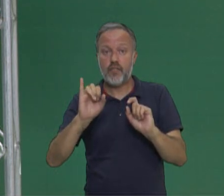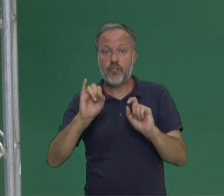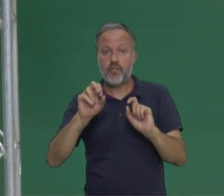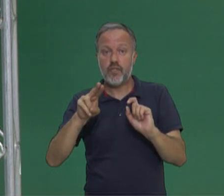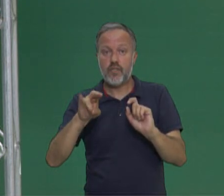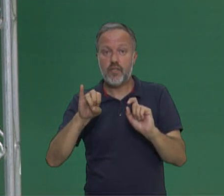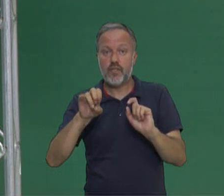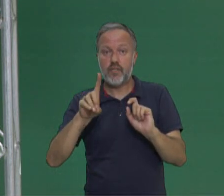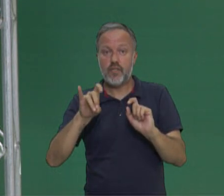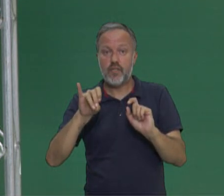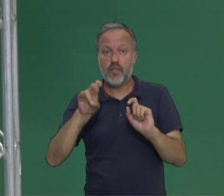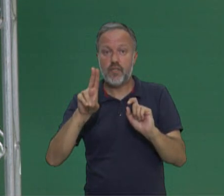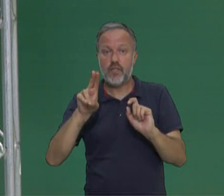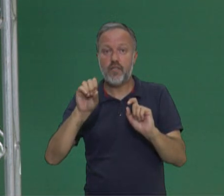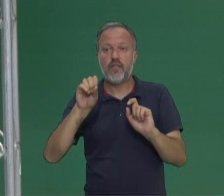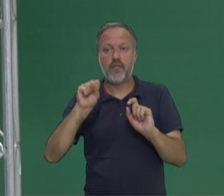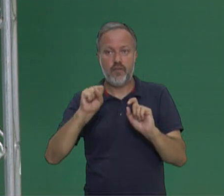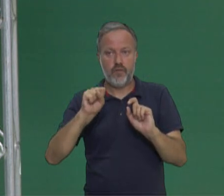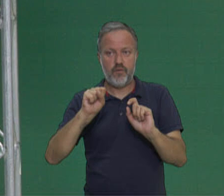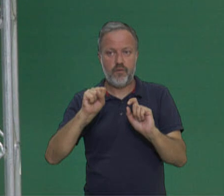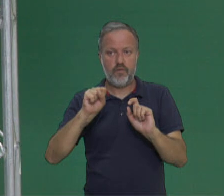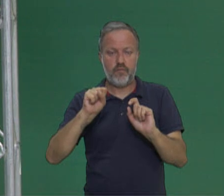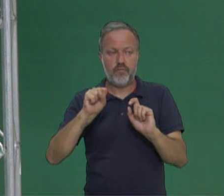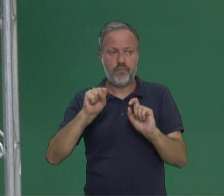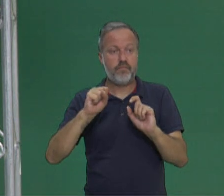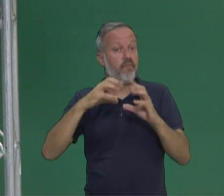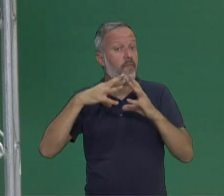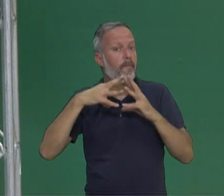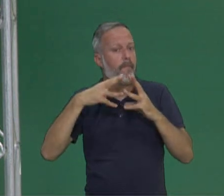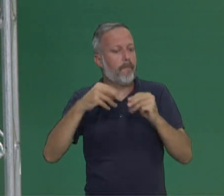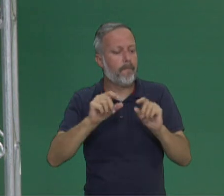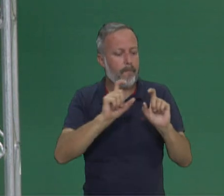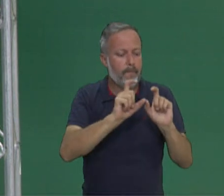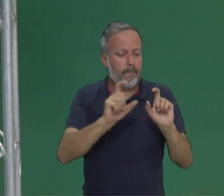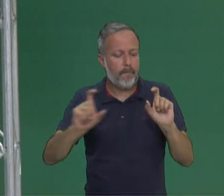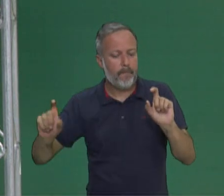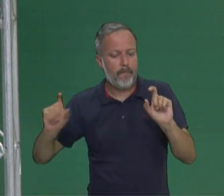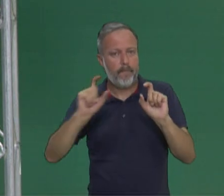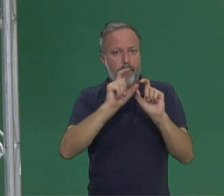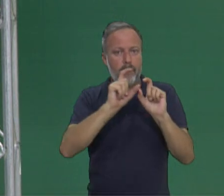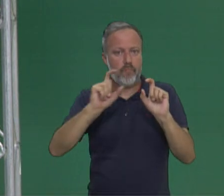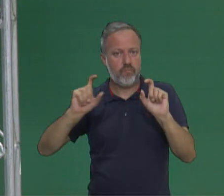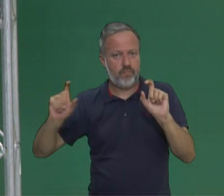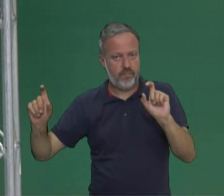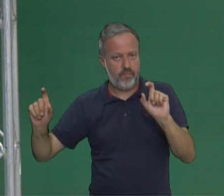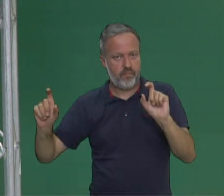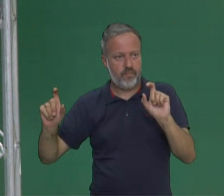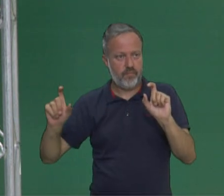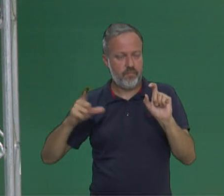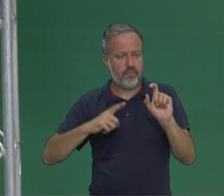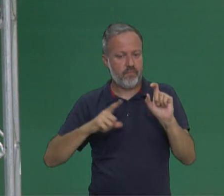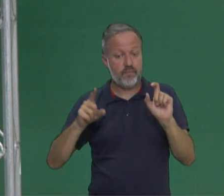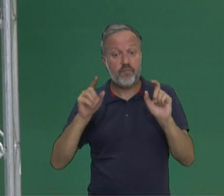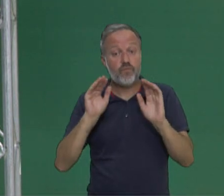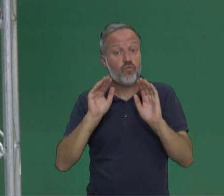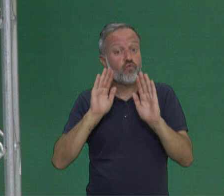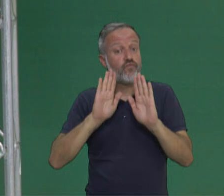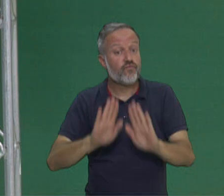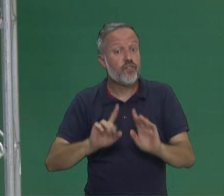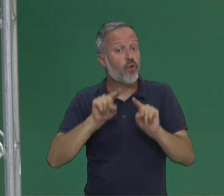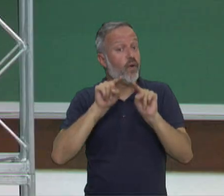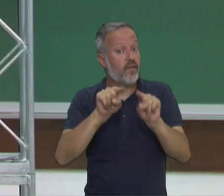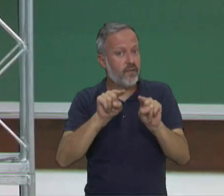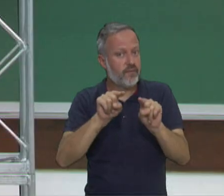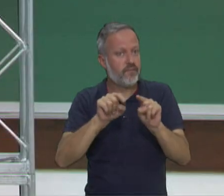mesmo comportamento e está aqui dentro. Todos esses elementos têm o mesmo comportamento e estão aqui dentro.